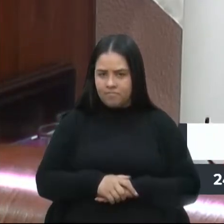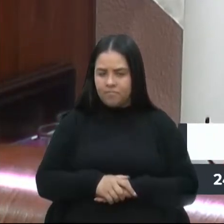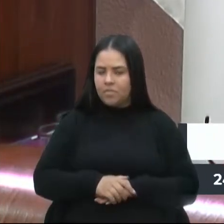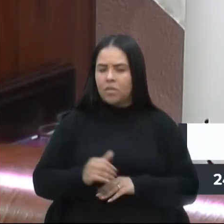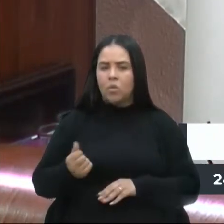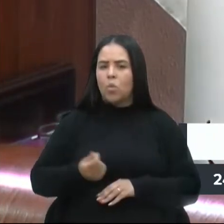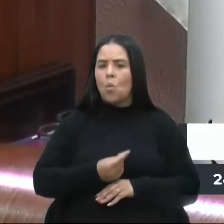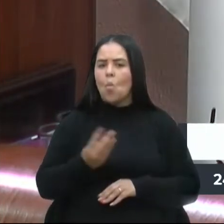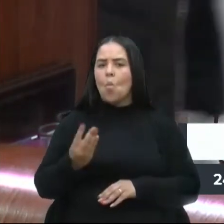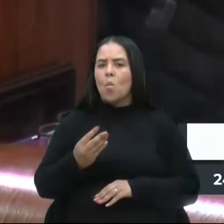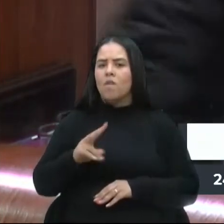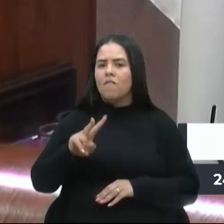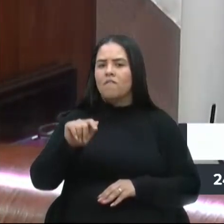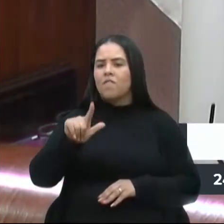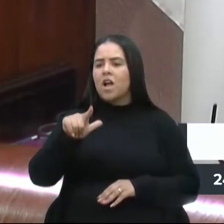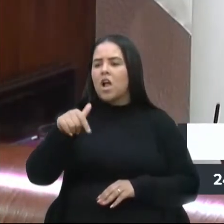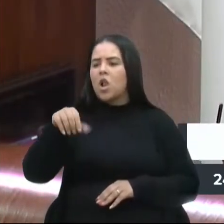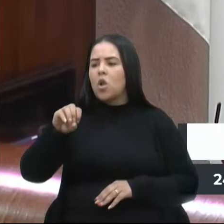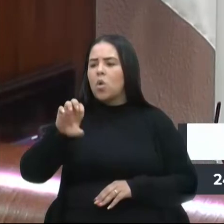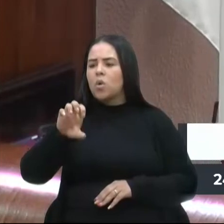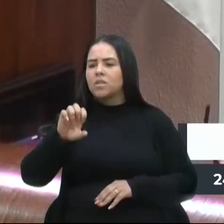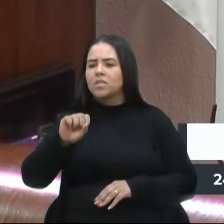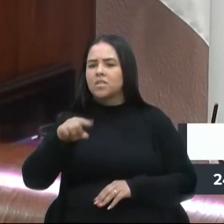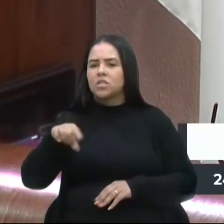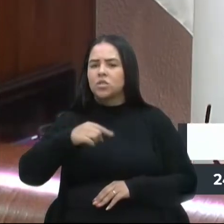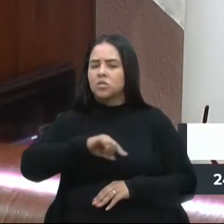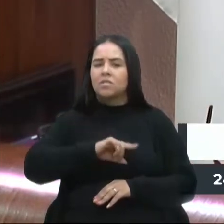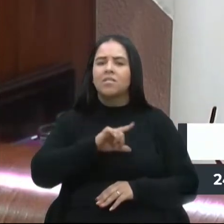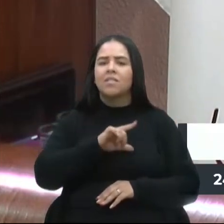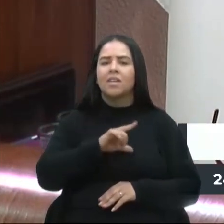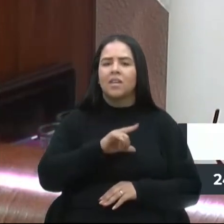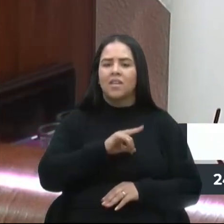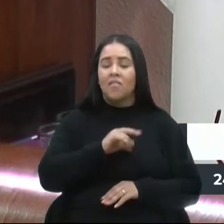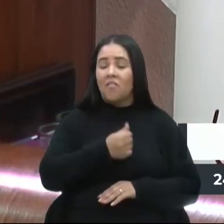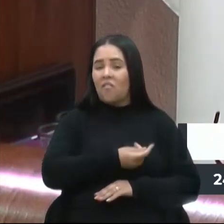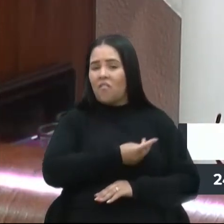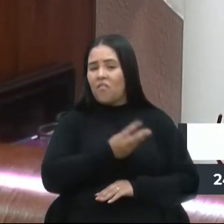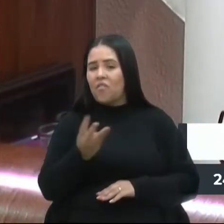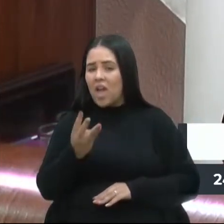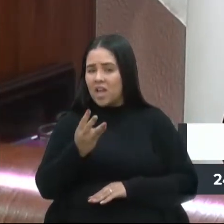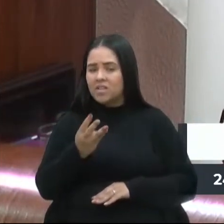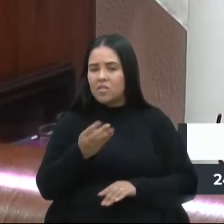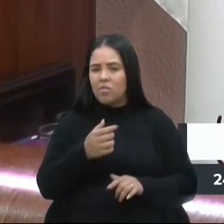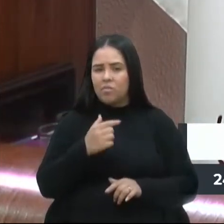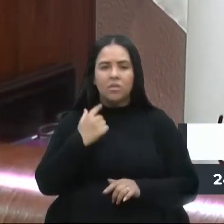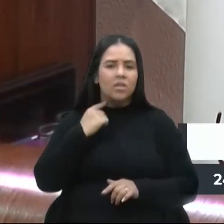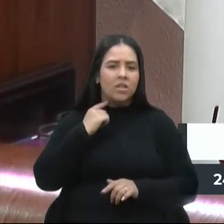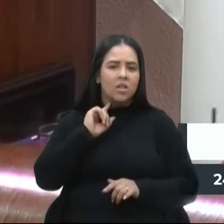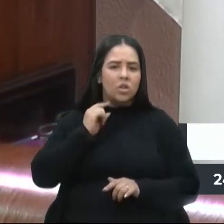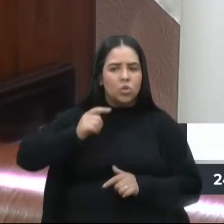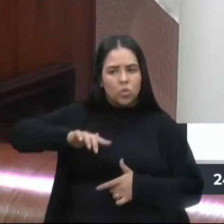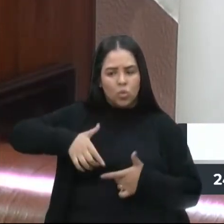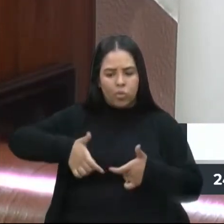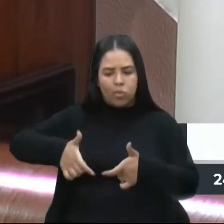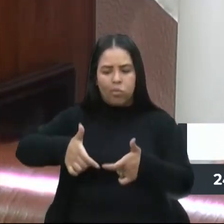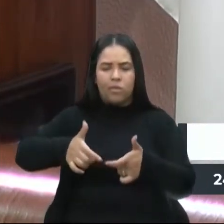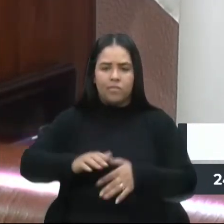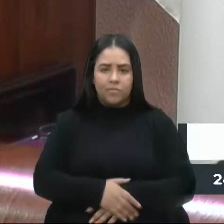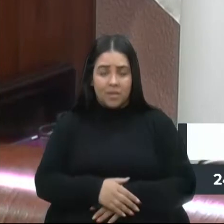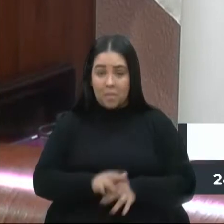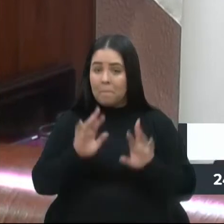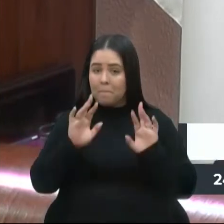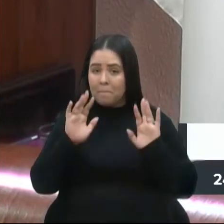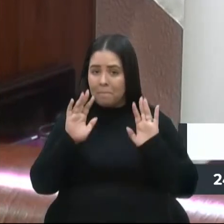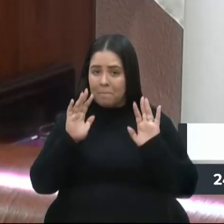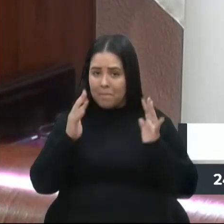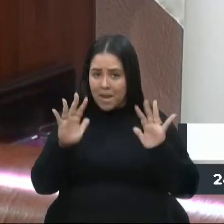Quantos valões nós temos na cidade ainda a céu aberto? Pega Coesp, Pinho Verde, Vale da Esperança. Então, parabéns pelo